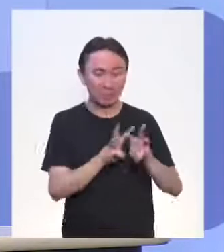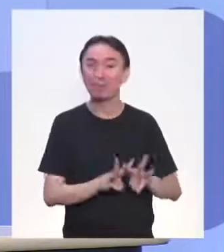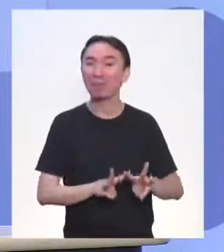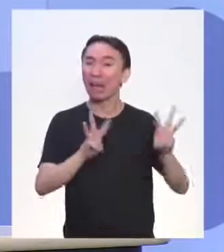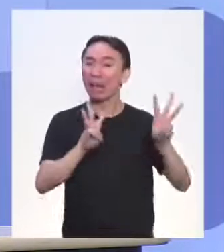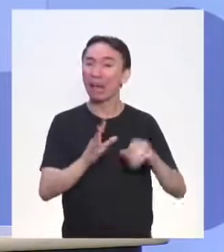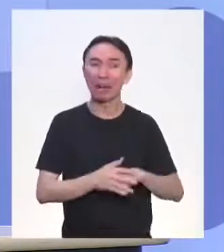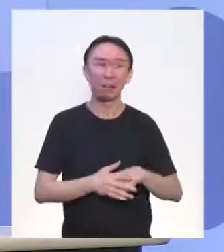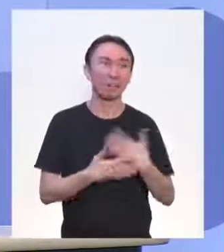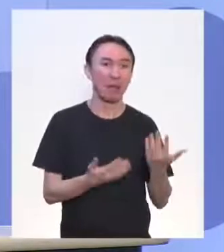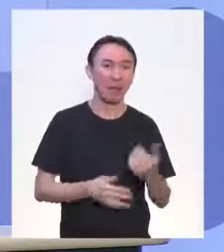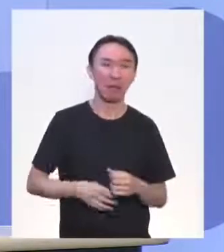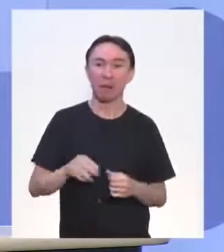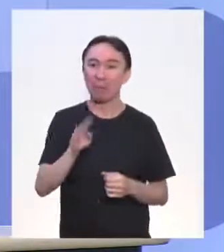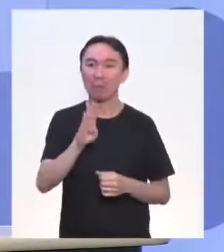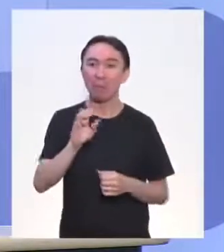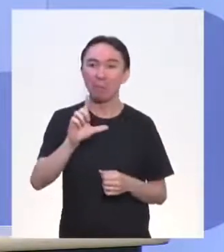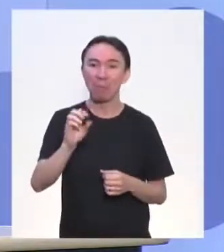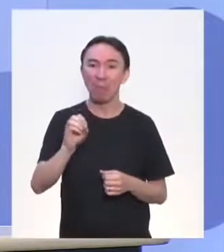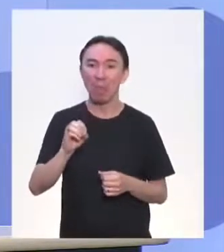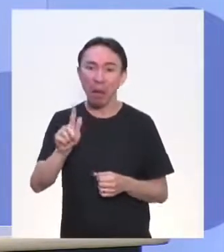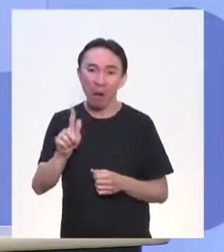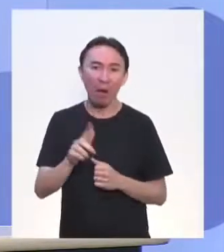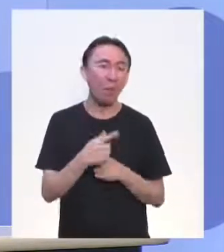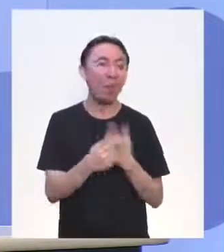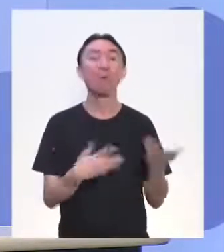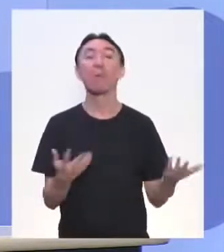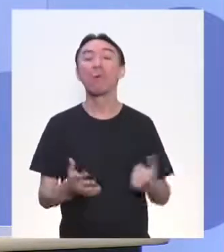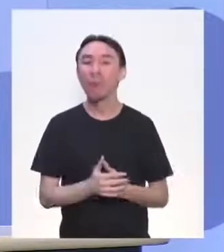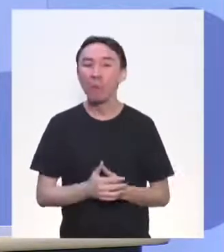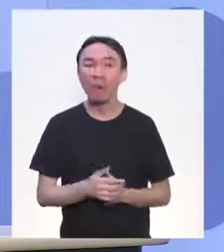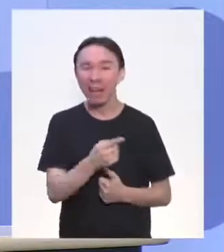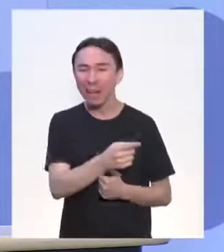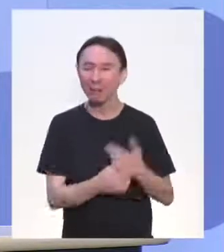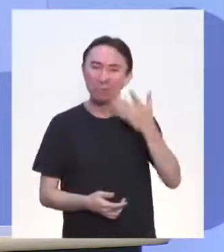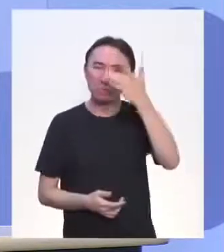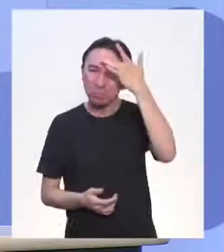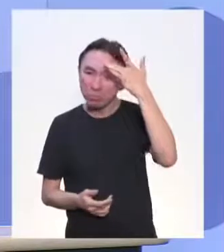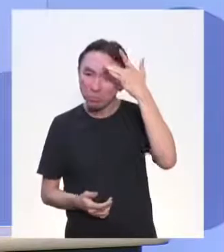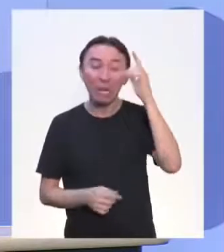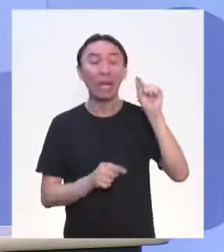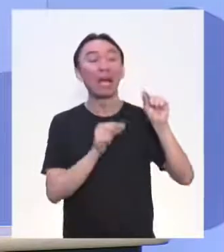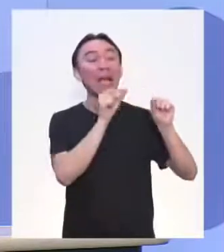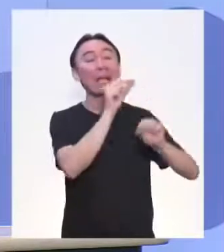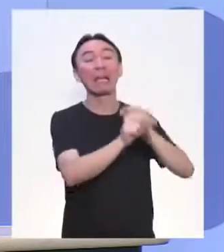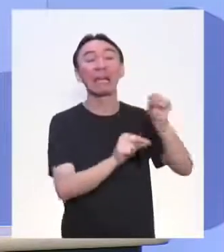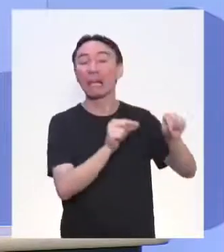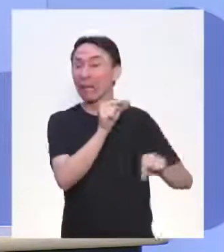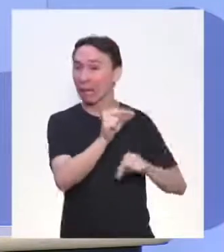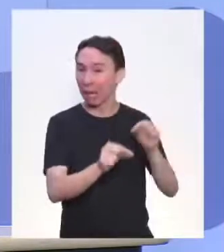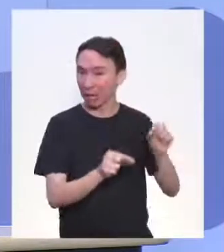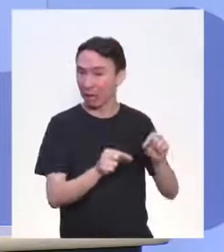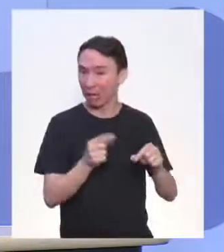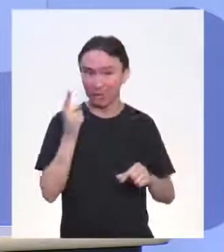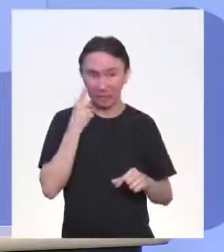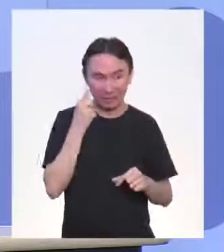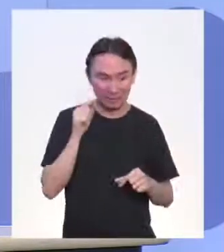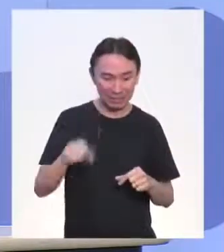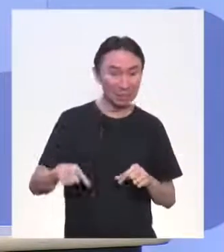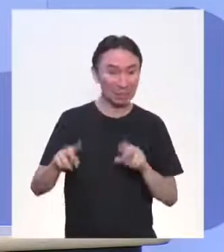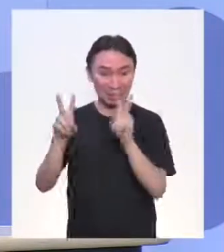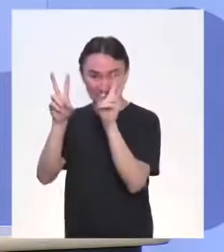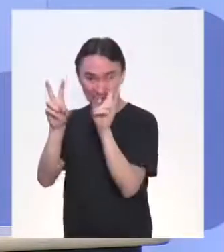blog, que lugar social ocupam aquelas pessoas que estão falando, com aquela